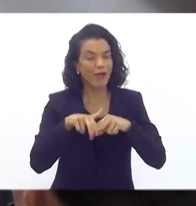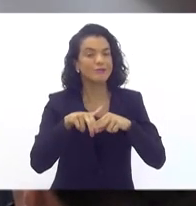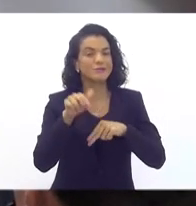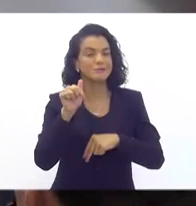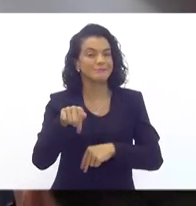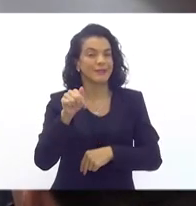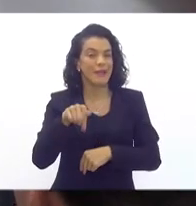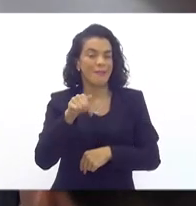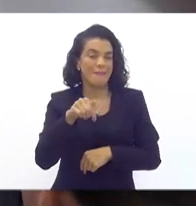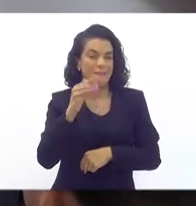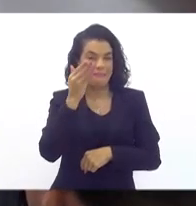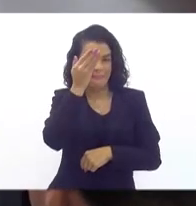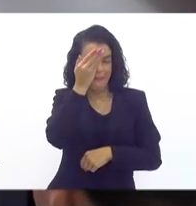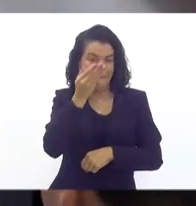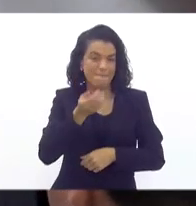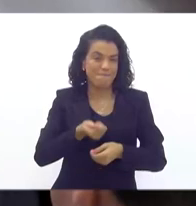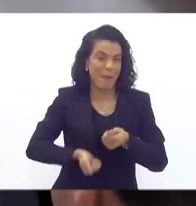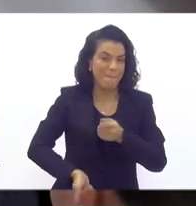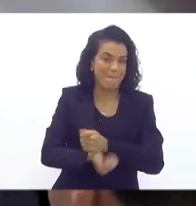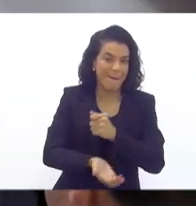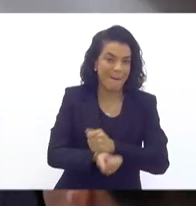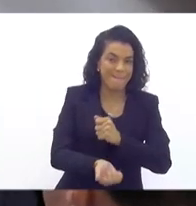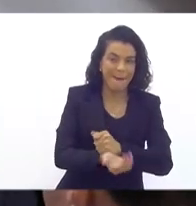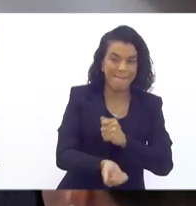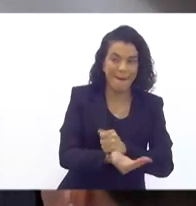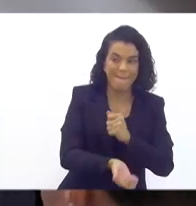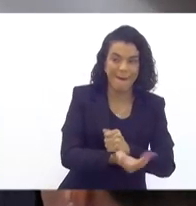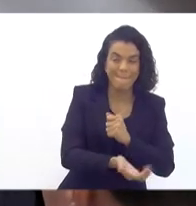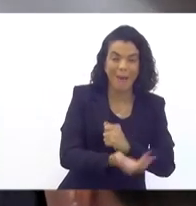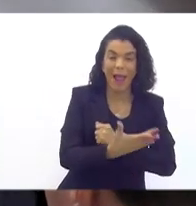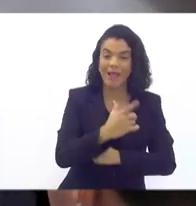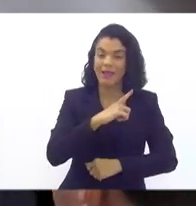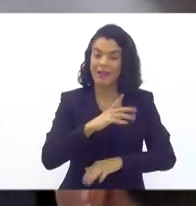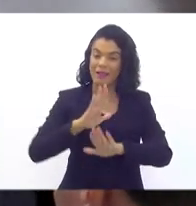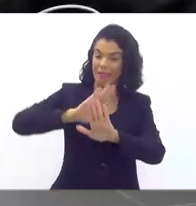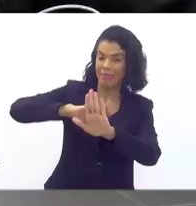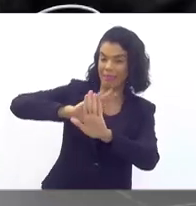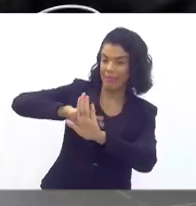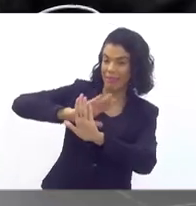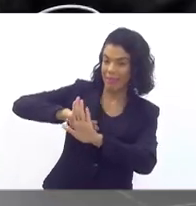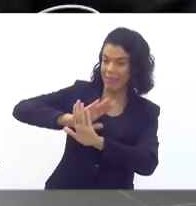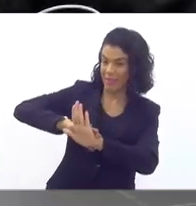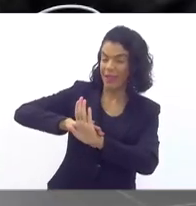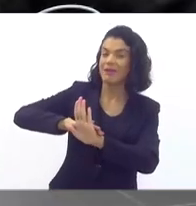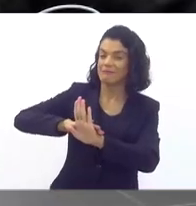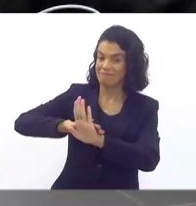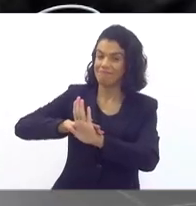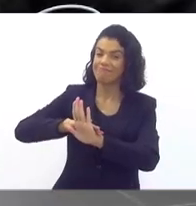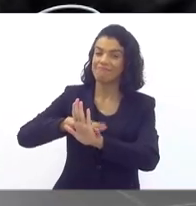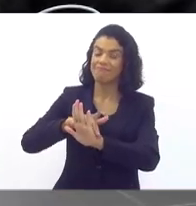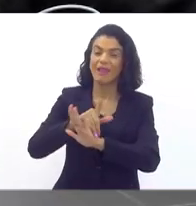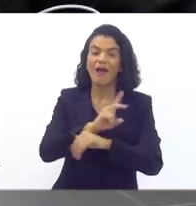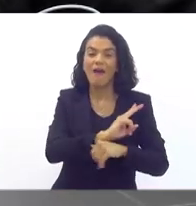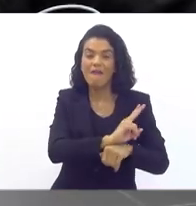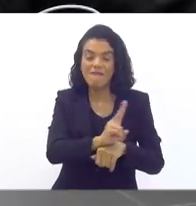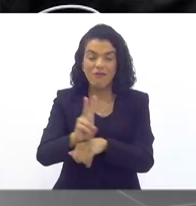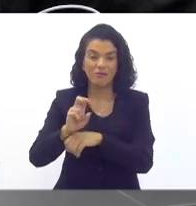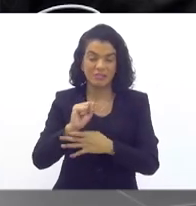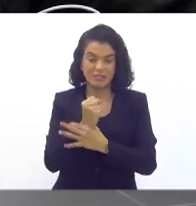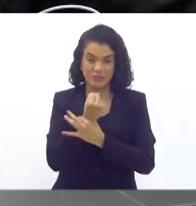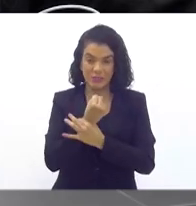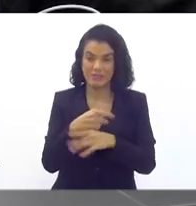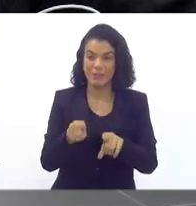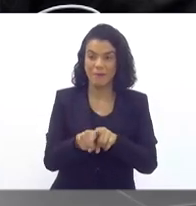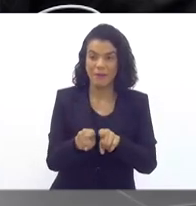conta dessa máfia que rola por trás essa coisa obscura que rola por trás das forças de segurança e fiscalização